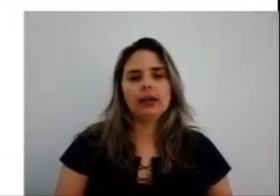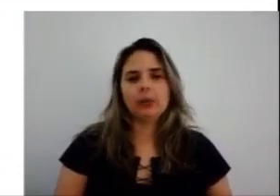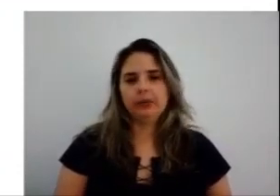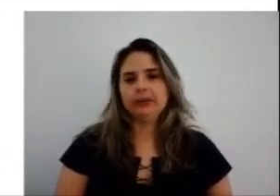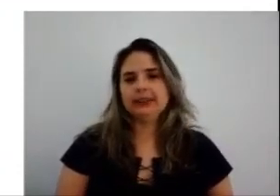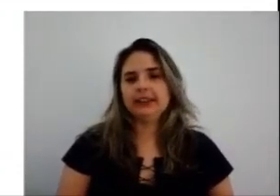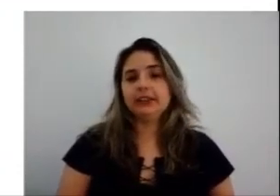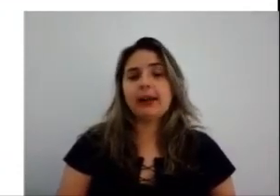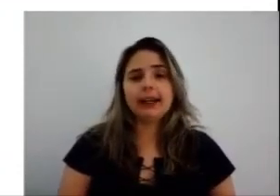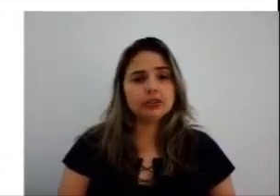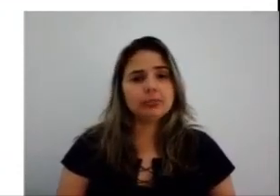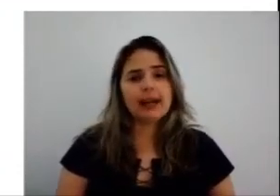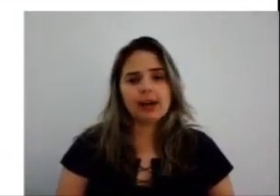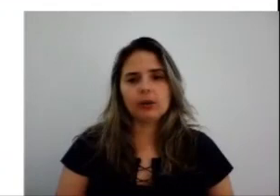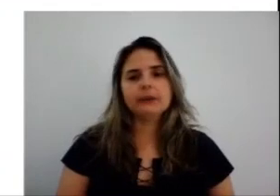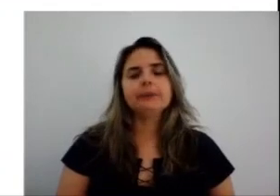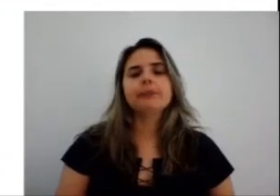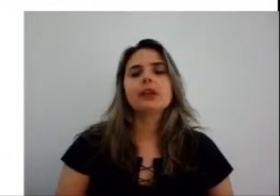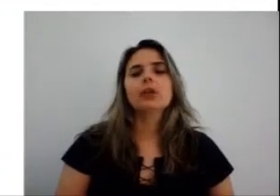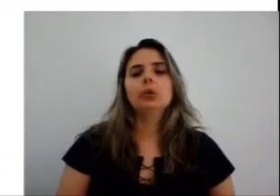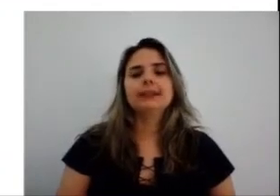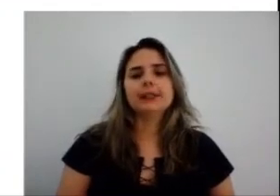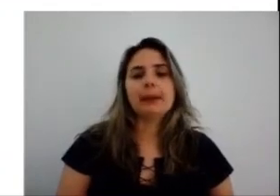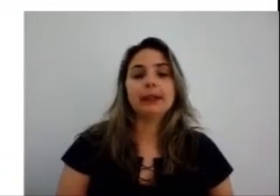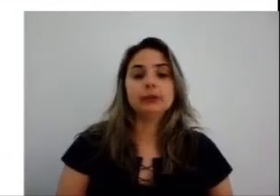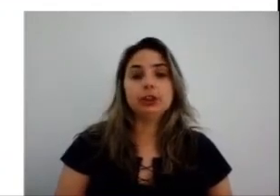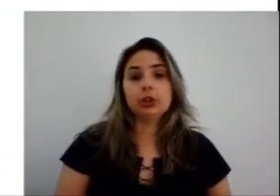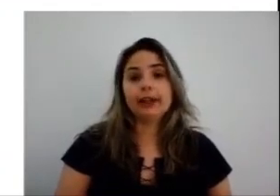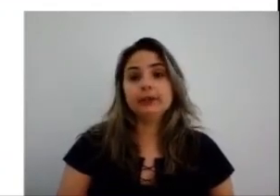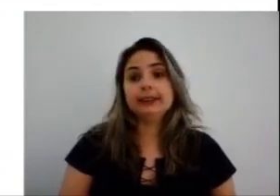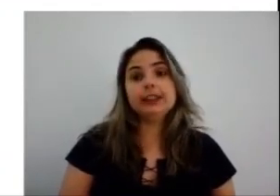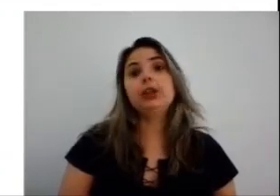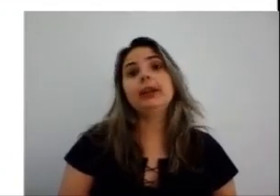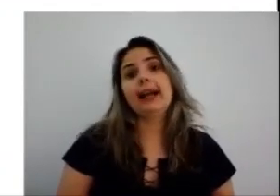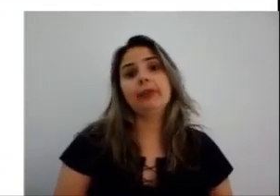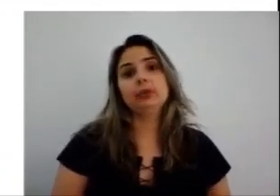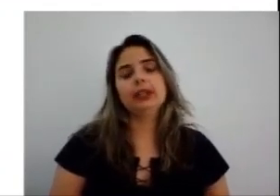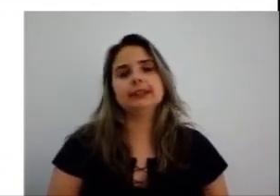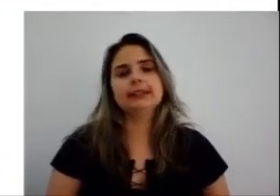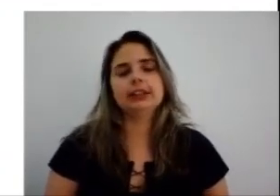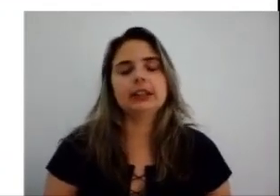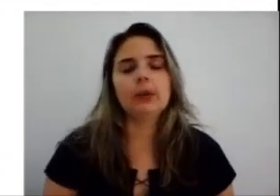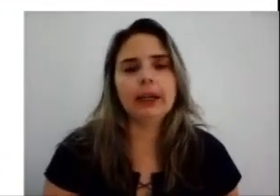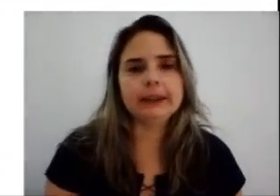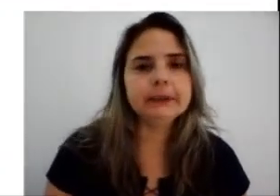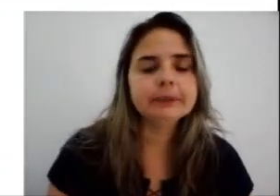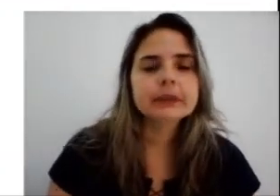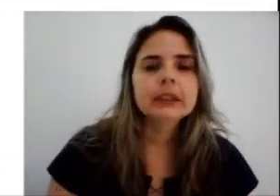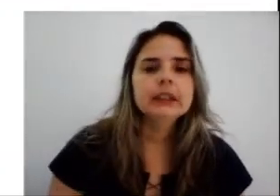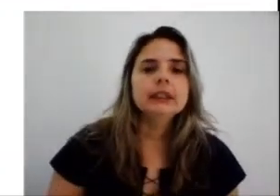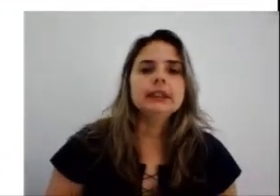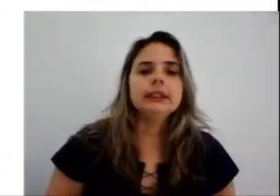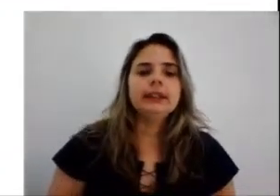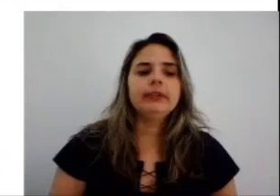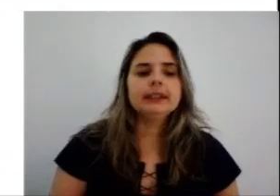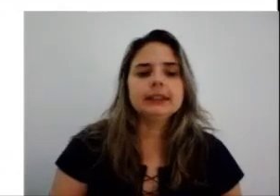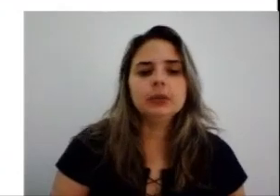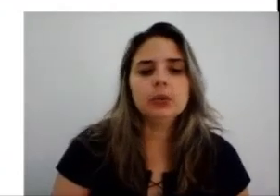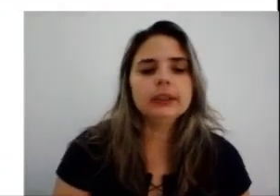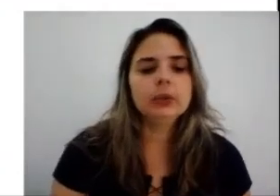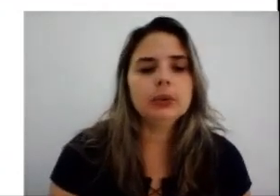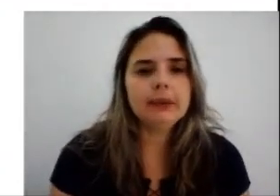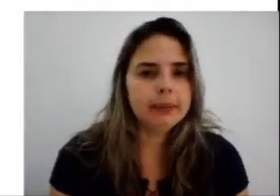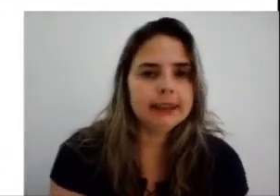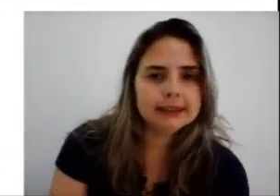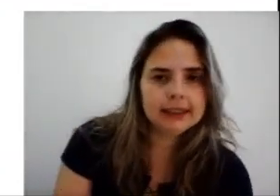iniciar agora com vocês mais uma aula com os aspectos históricos e geográficos da cidade de Itaguaí, que vai ser